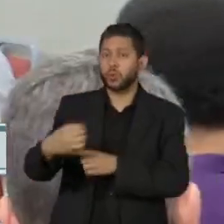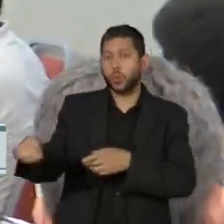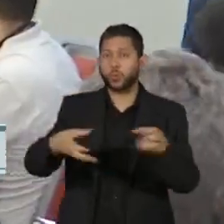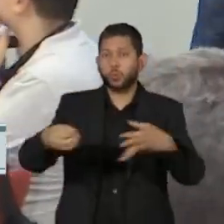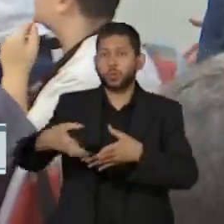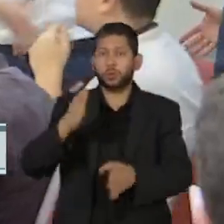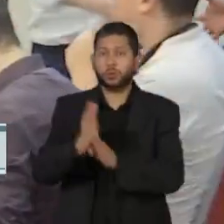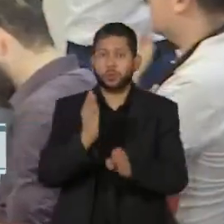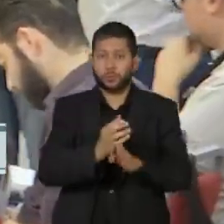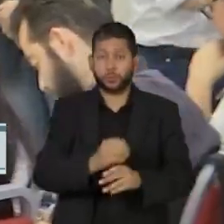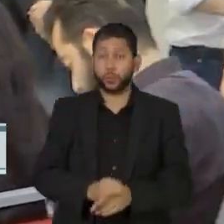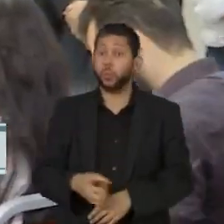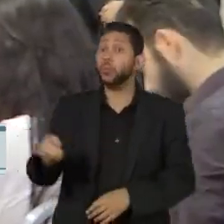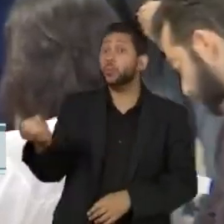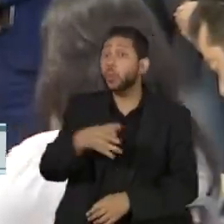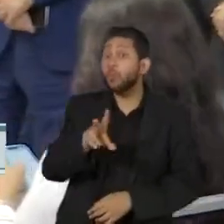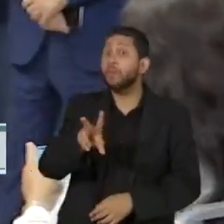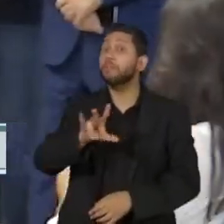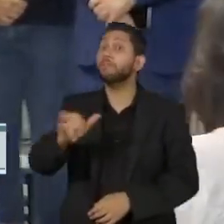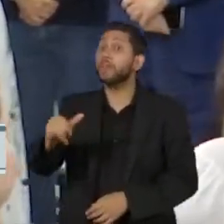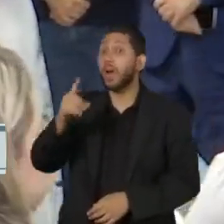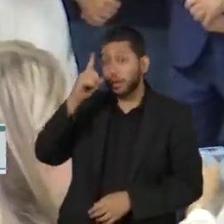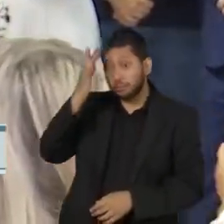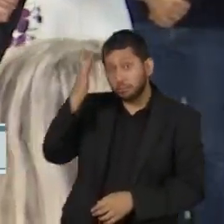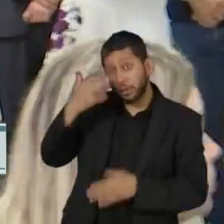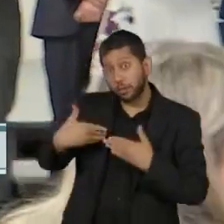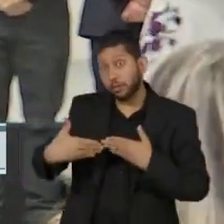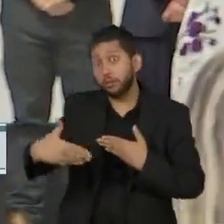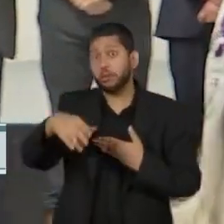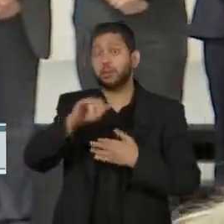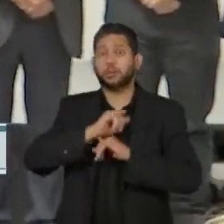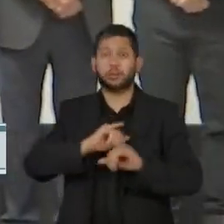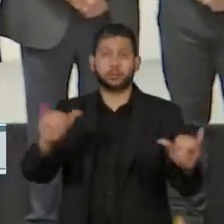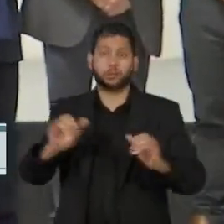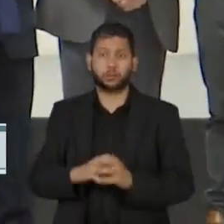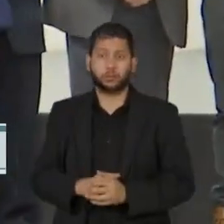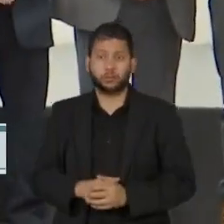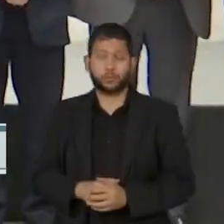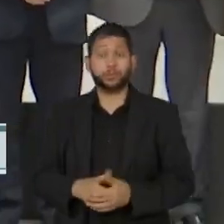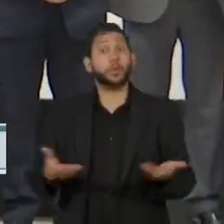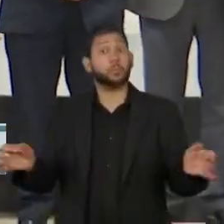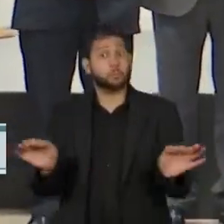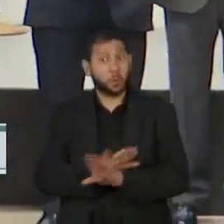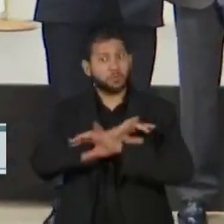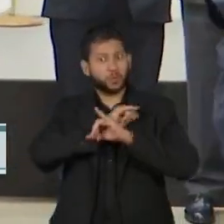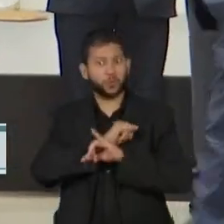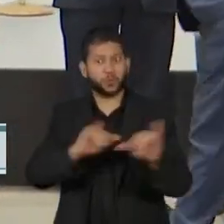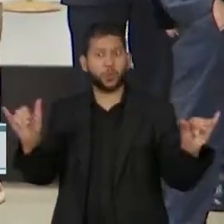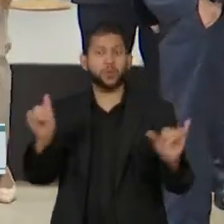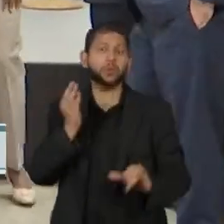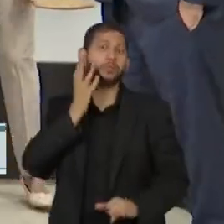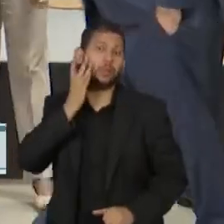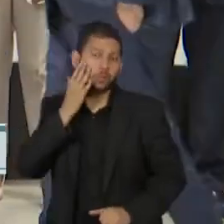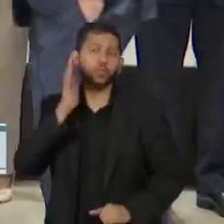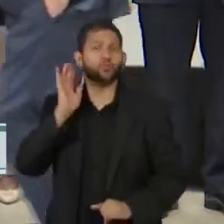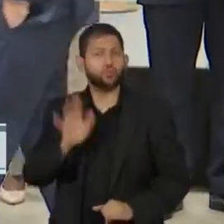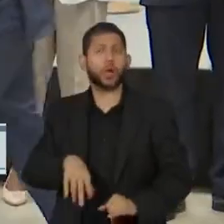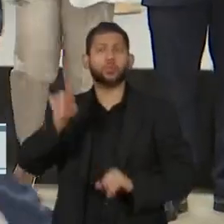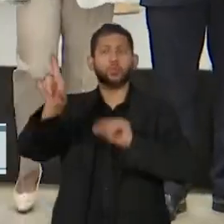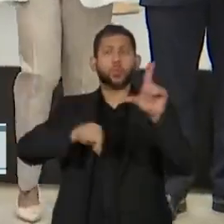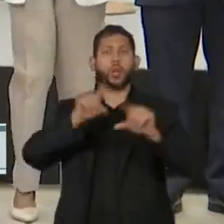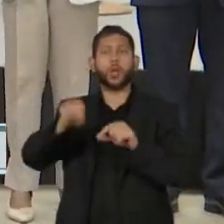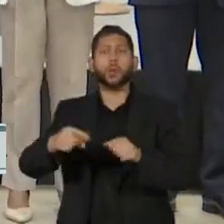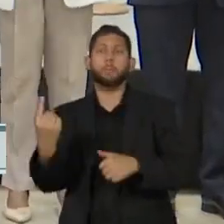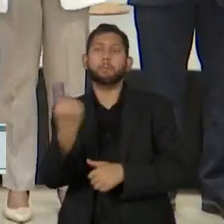inovação O Escolhido será anunciado nos próximos dias com os anúncios Tarcísio conclui as nomeações do